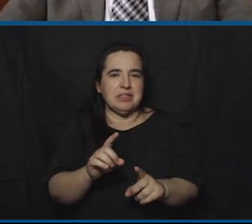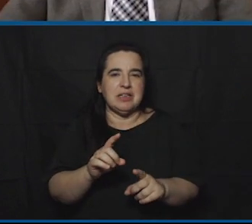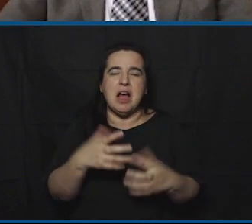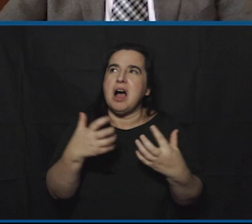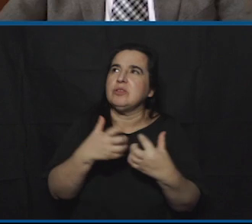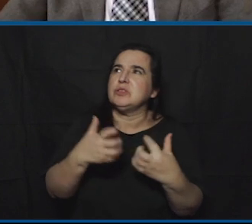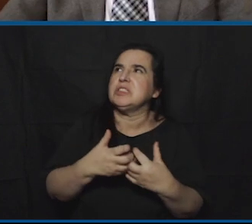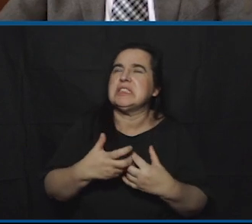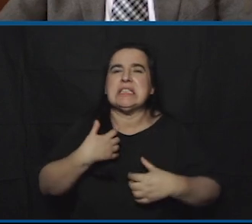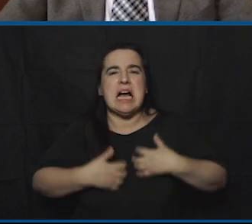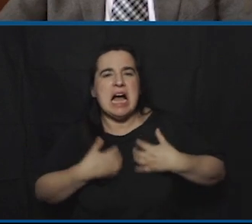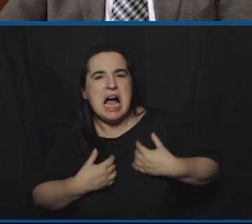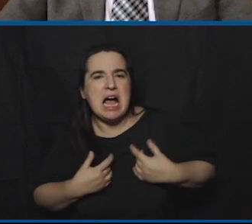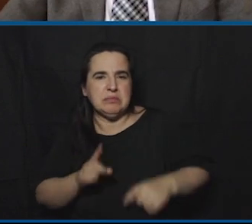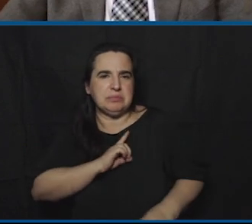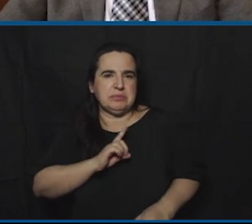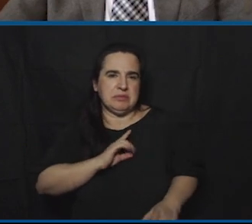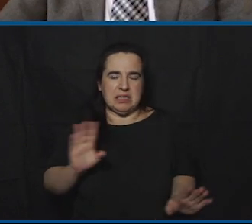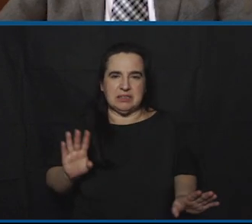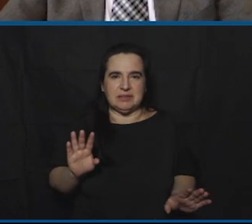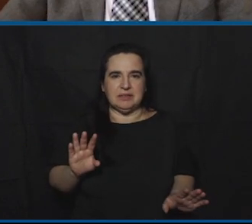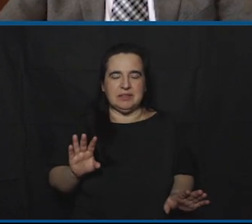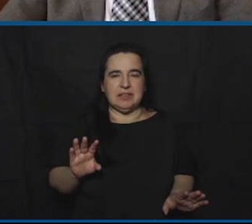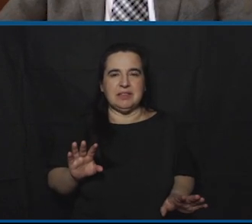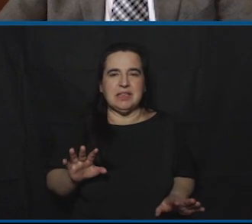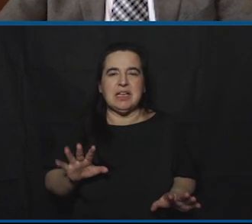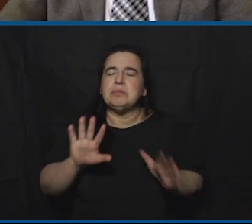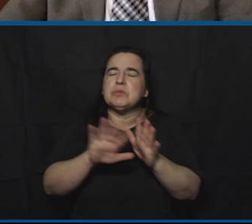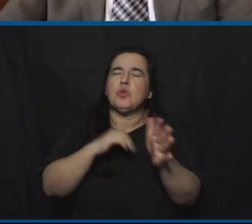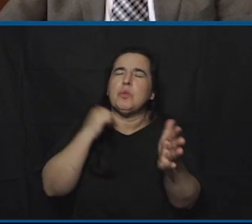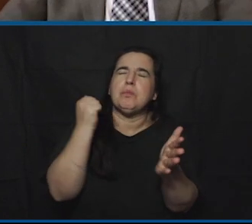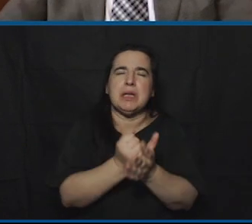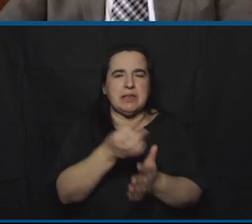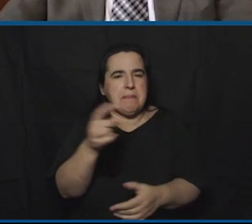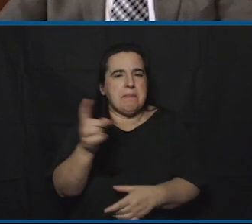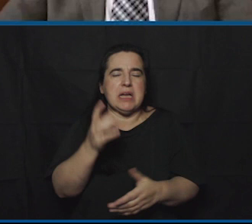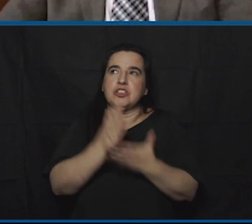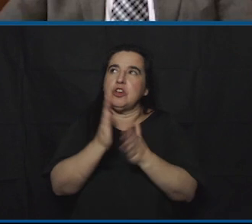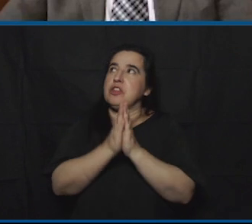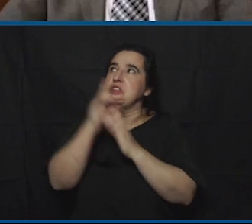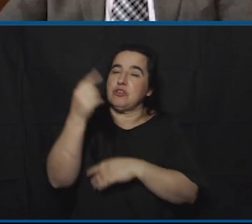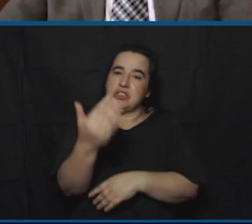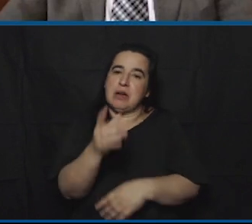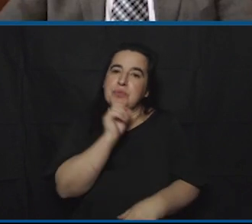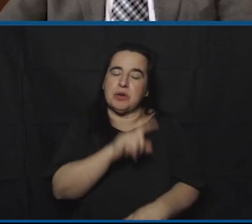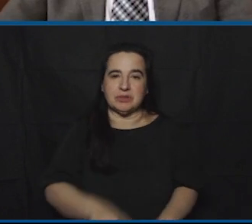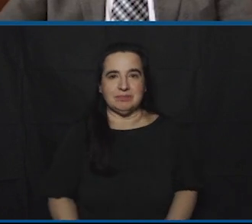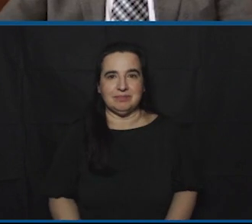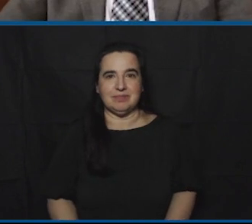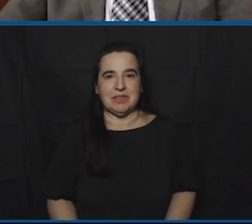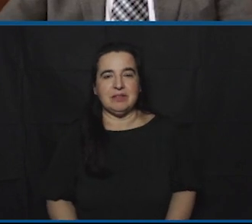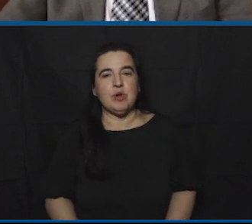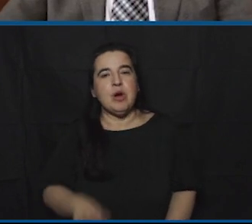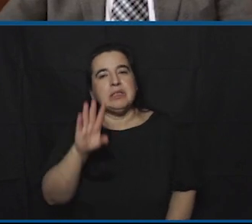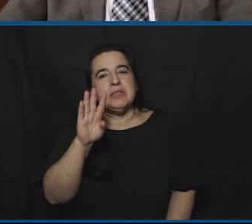de conflitos interpessoais, não é? É uma completude que só Deus pode trazer. Eu vou deixar talvez